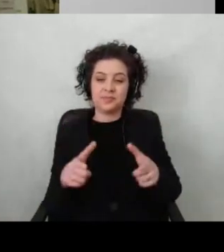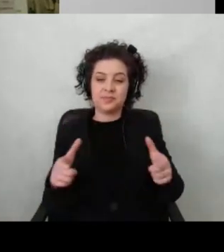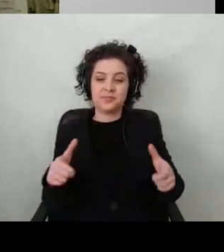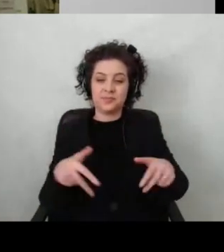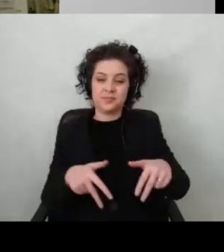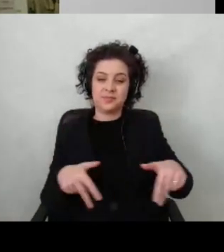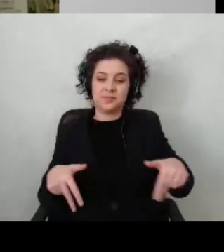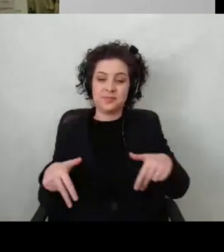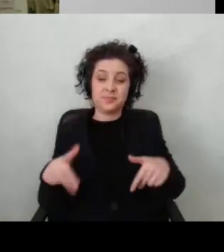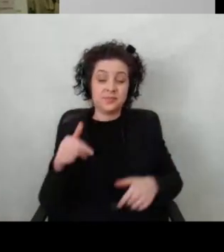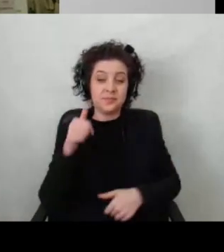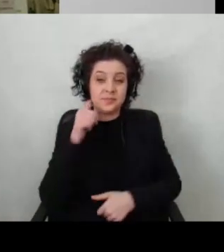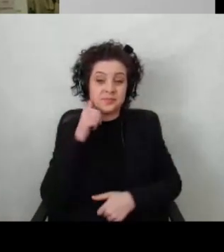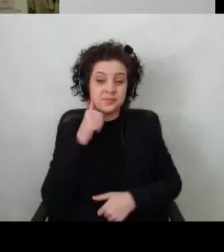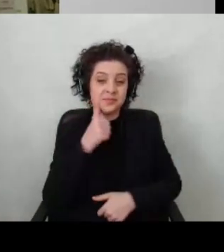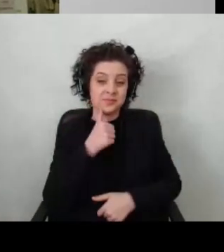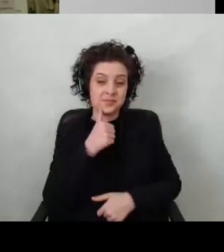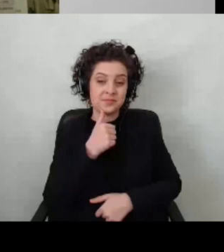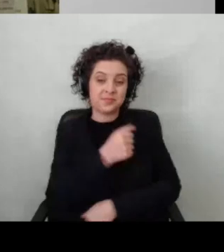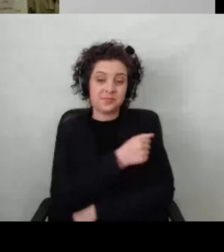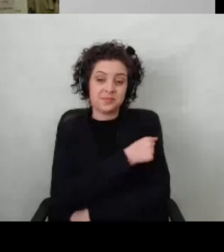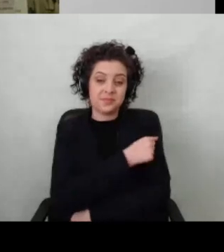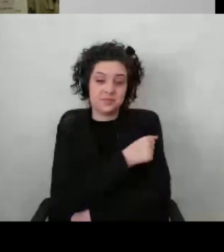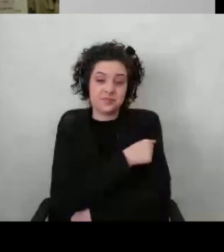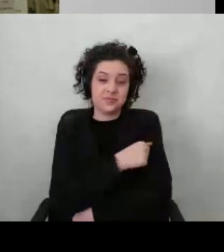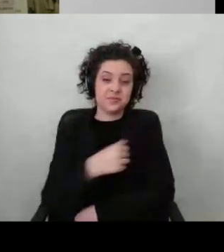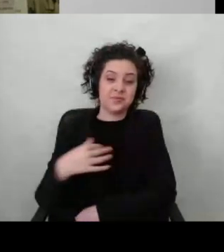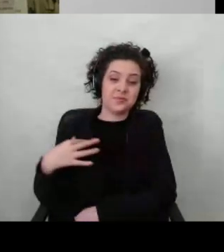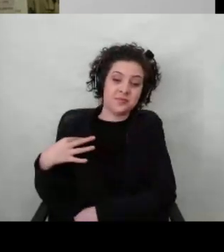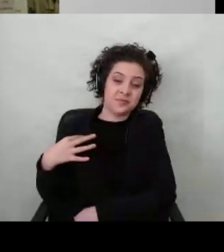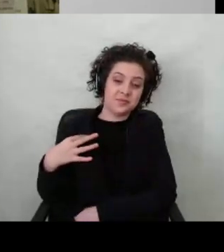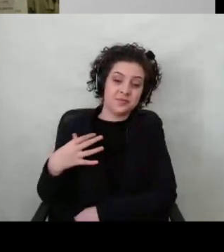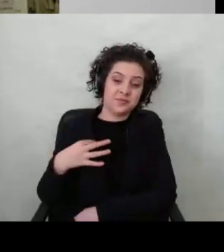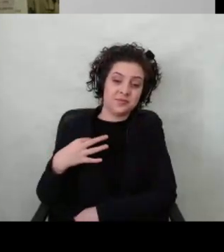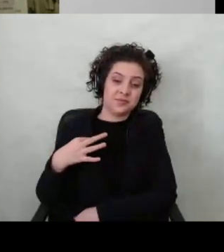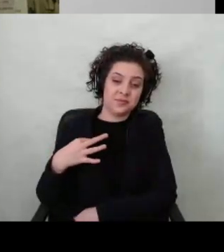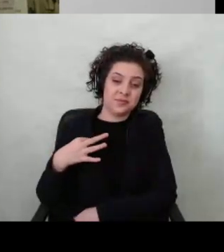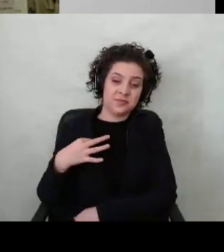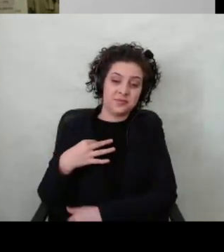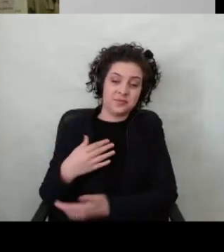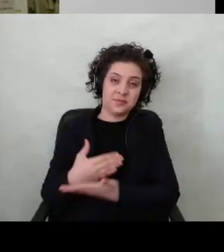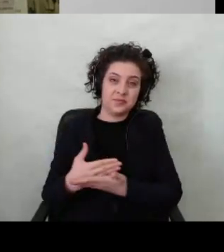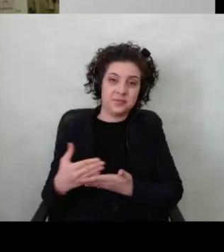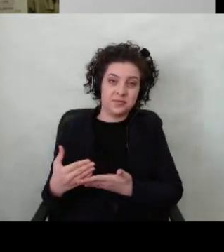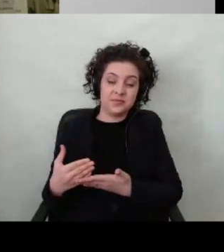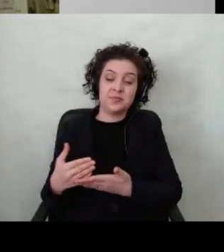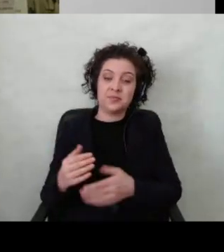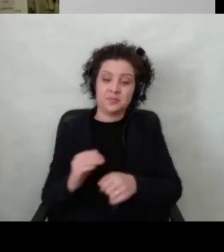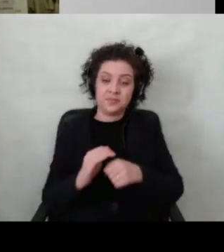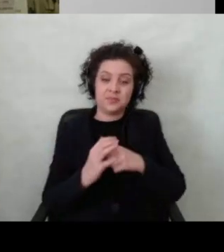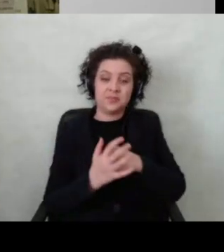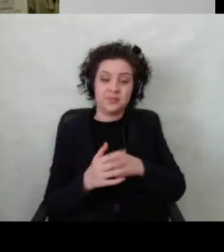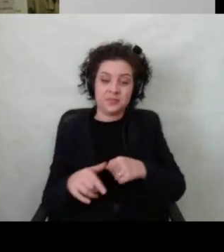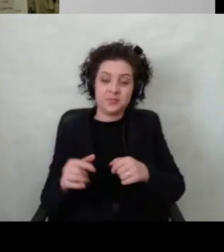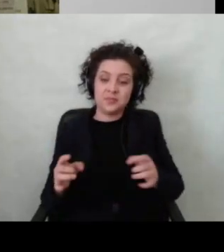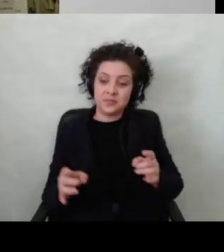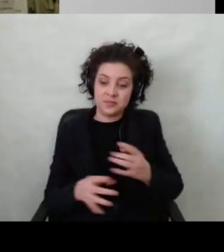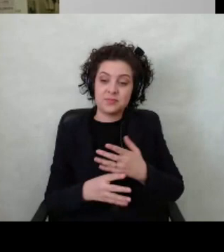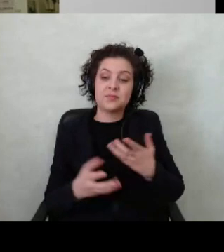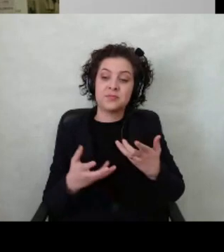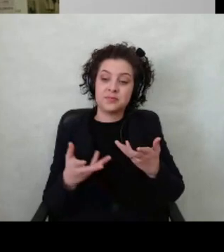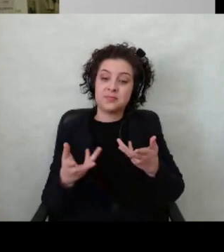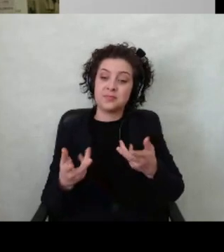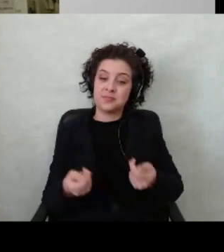mulheres, são alunas voluntárias que, no começo da pandemia, elas se disponibilizaram prontamente a vir e